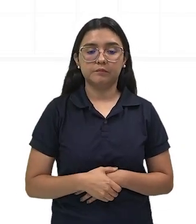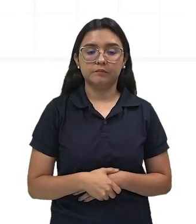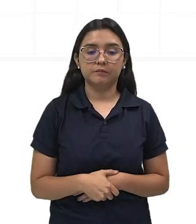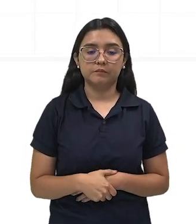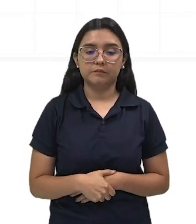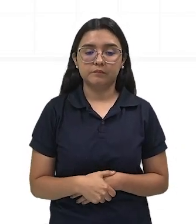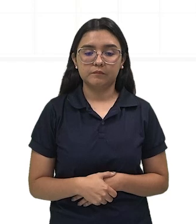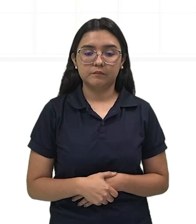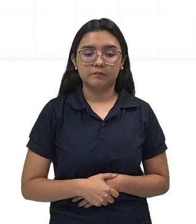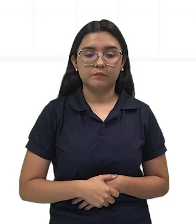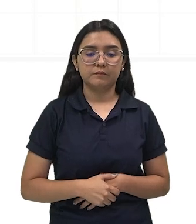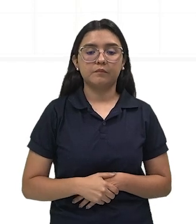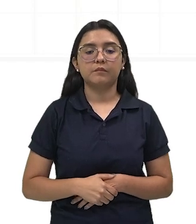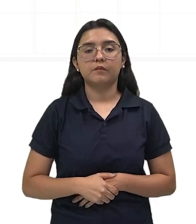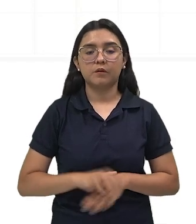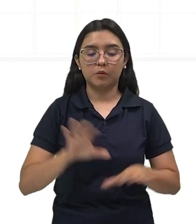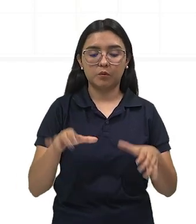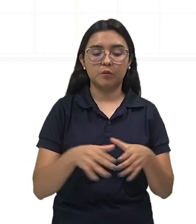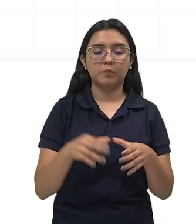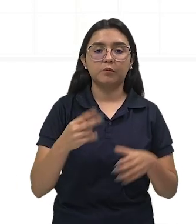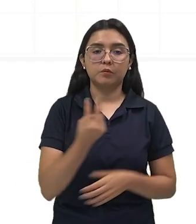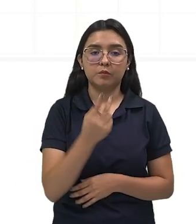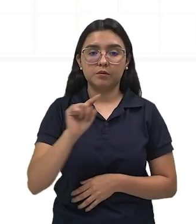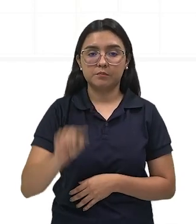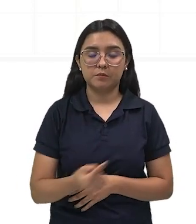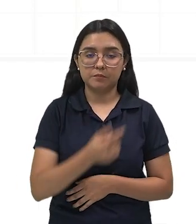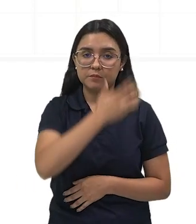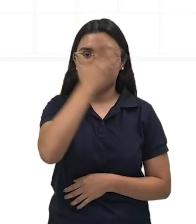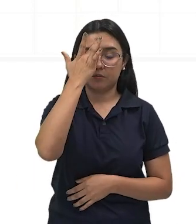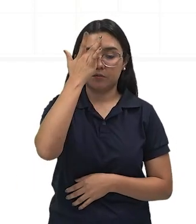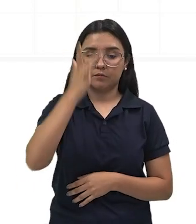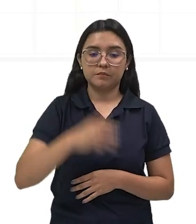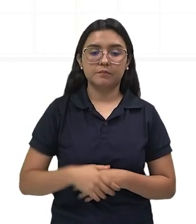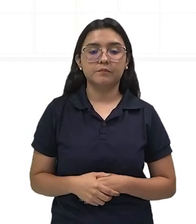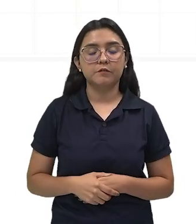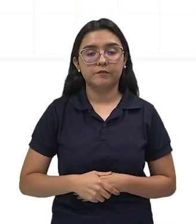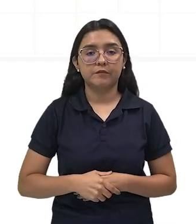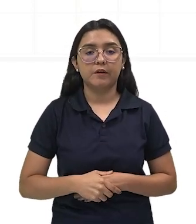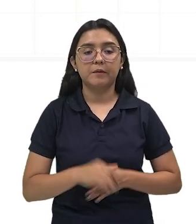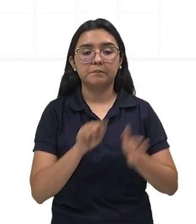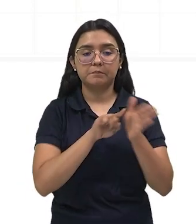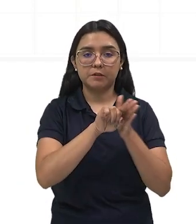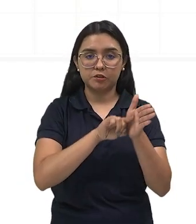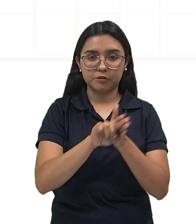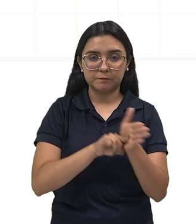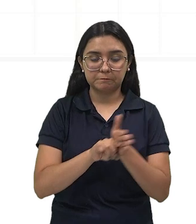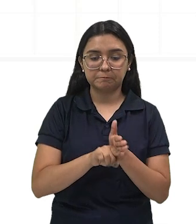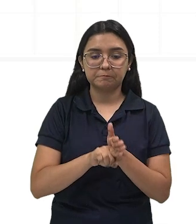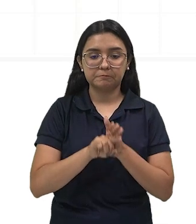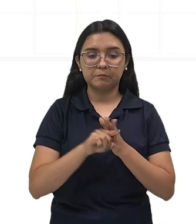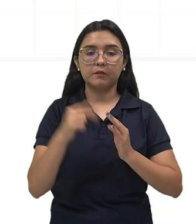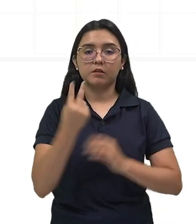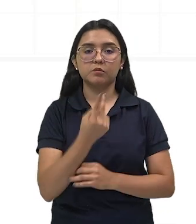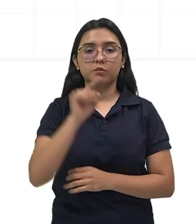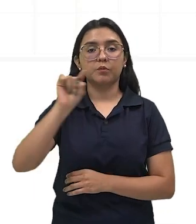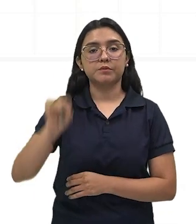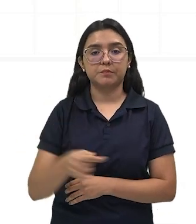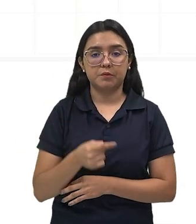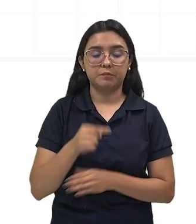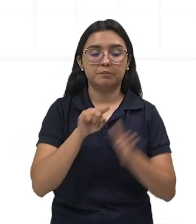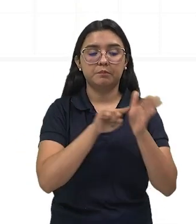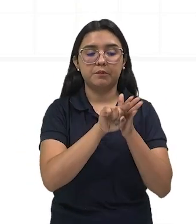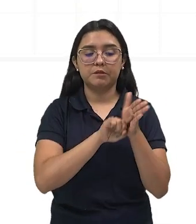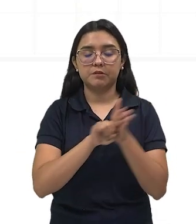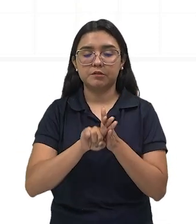pegar 2.000 pessoas, serão 2.000 entrevistados. E aí, desses 2.000,